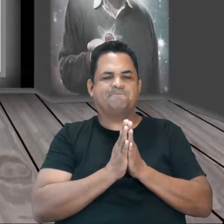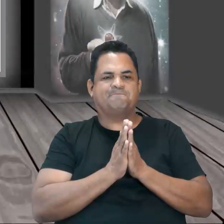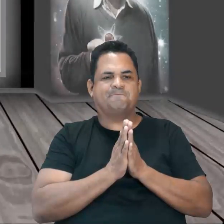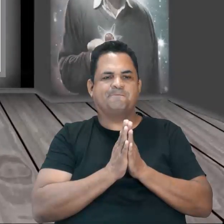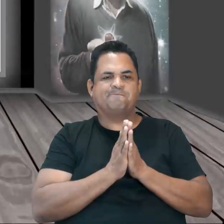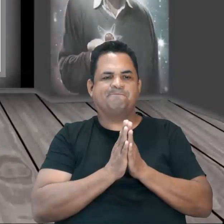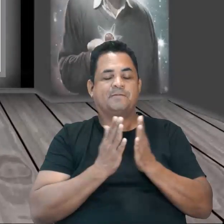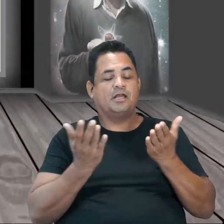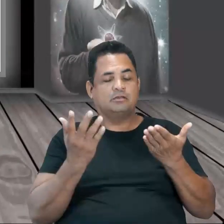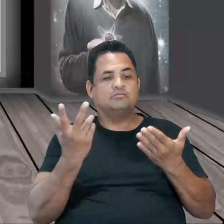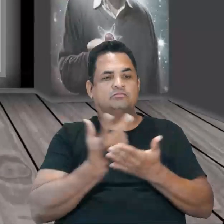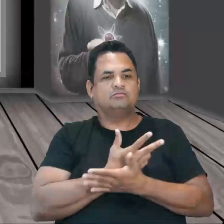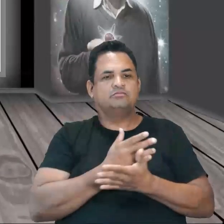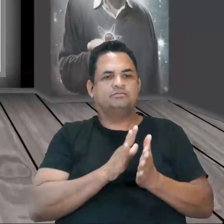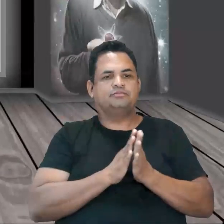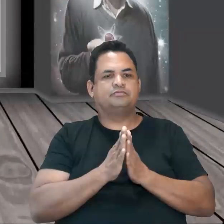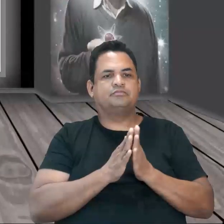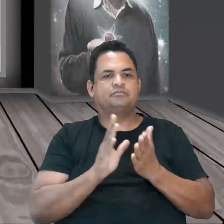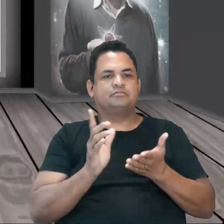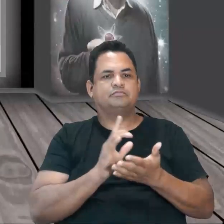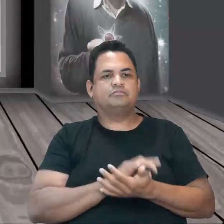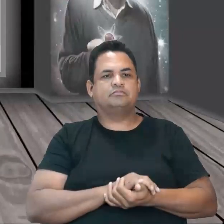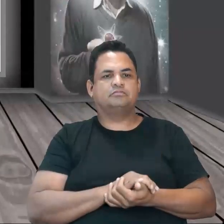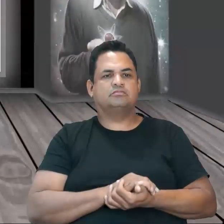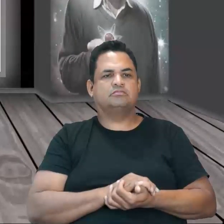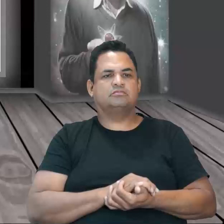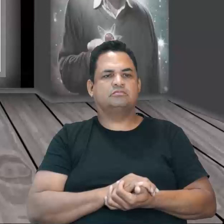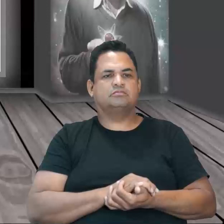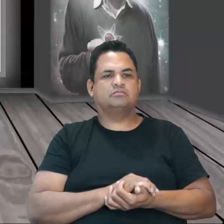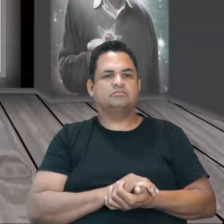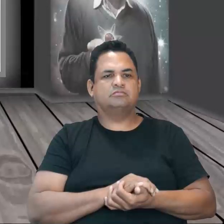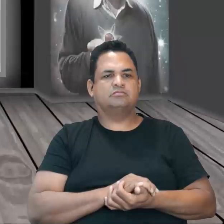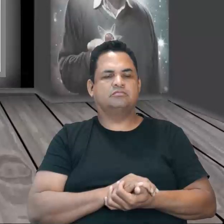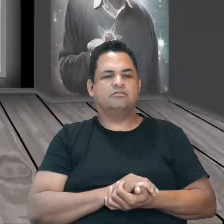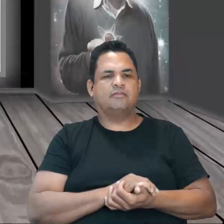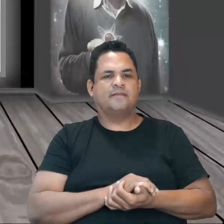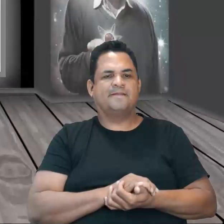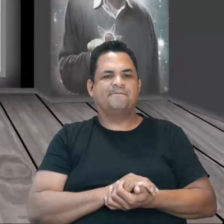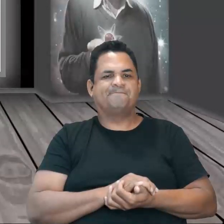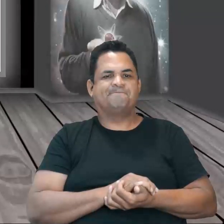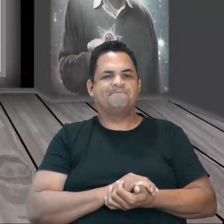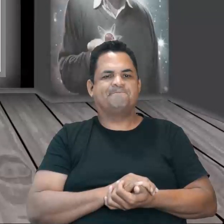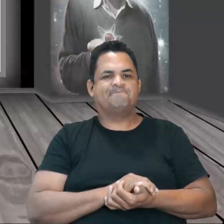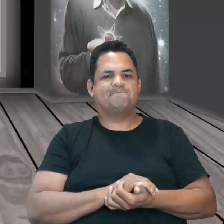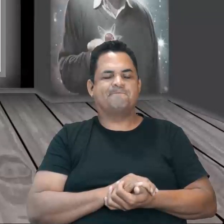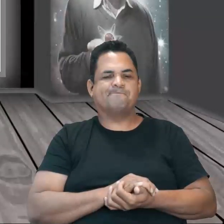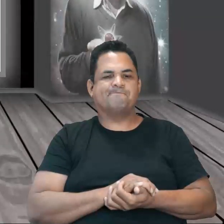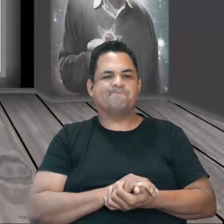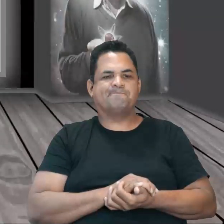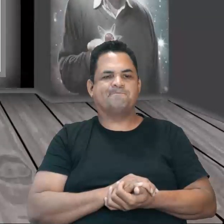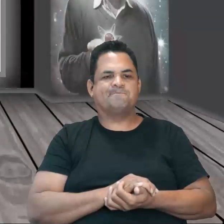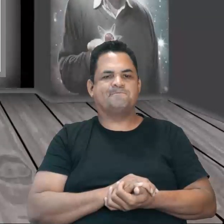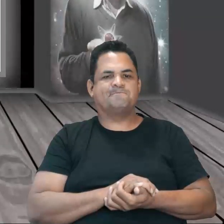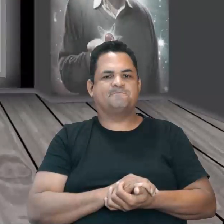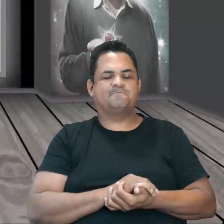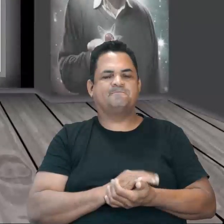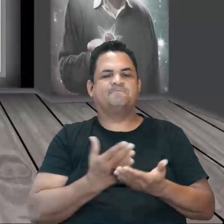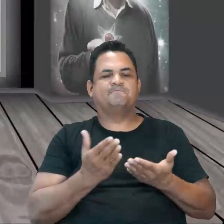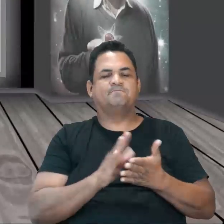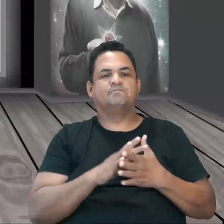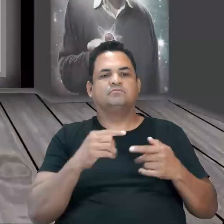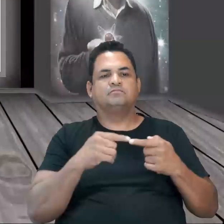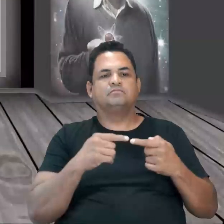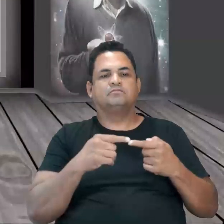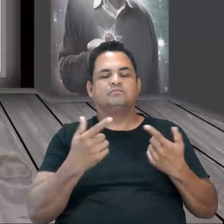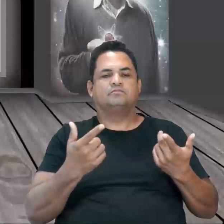acontece. Se esfregar não é mais o contato. Houve o atrito. Tá tendo contato, mas o contato... Não é o processo de legislação